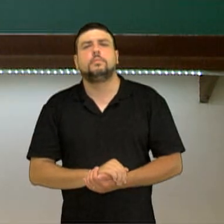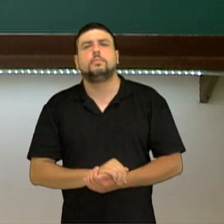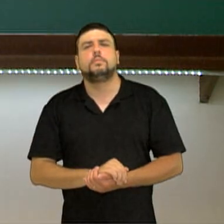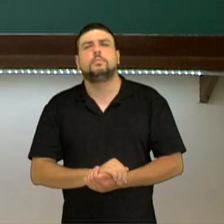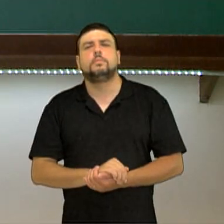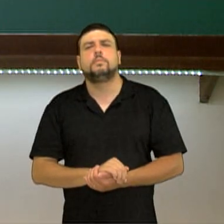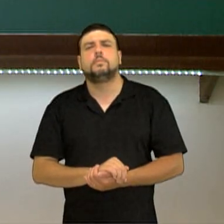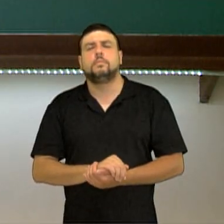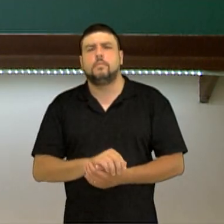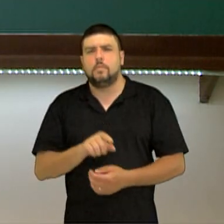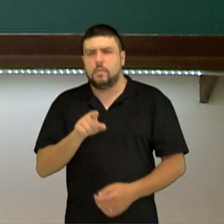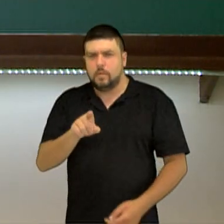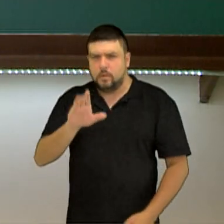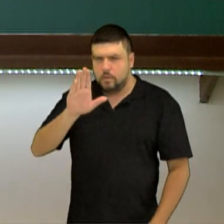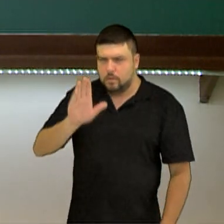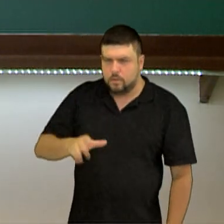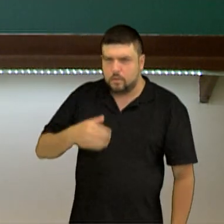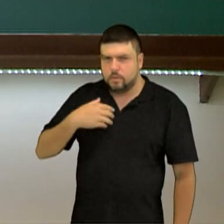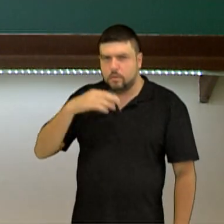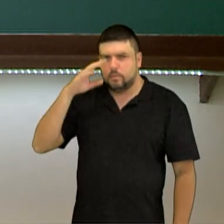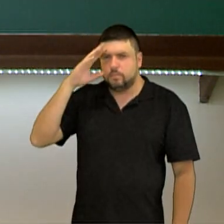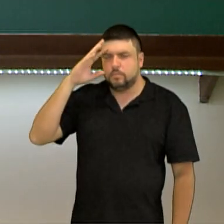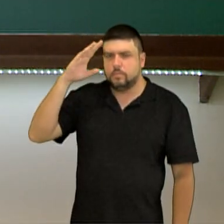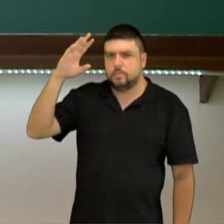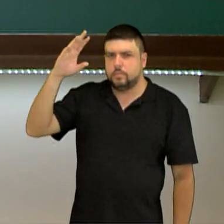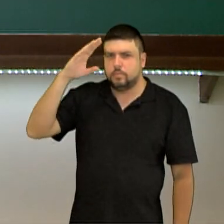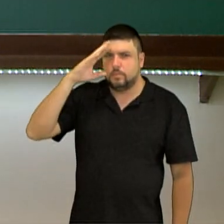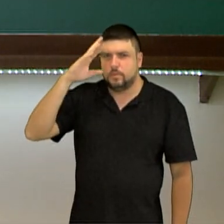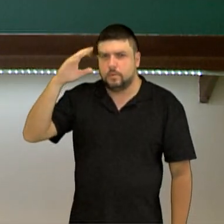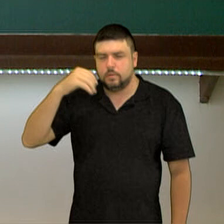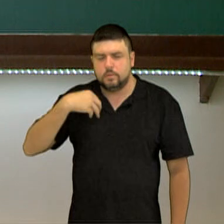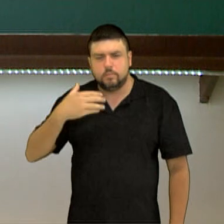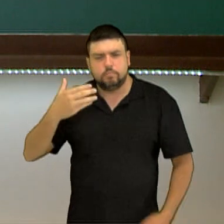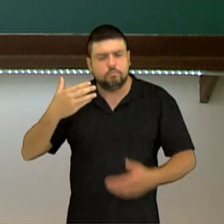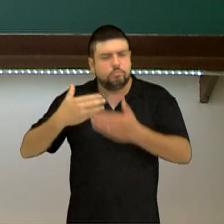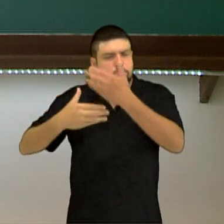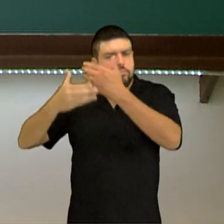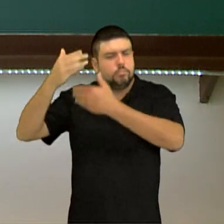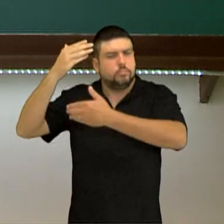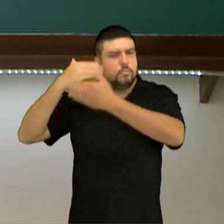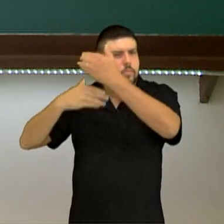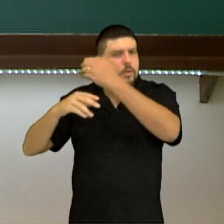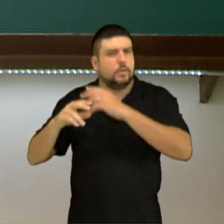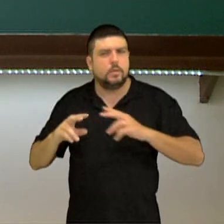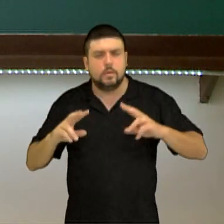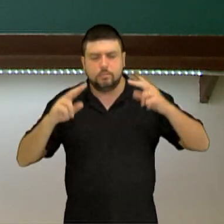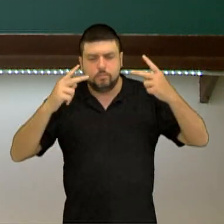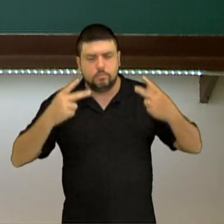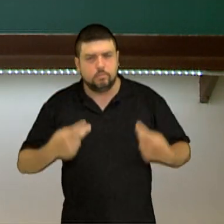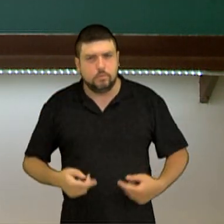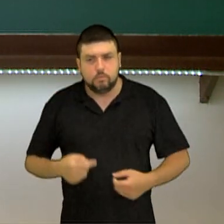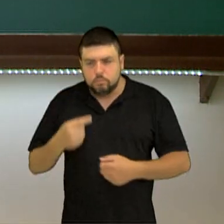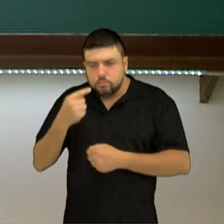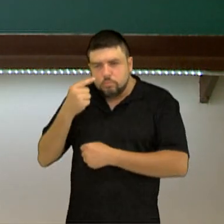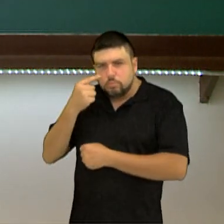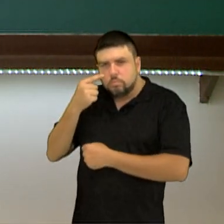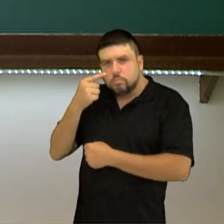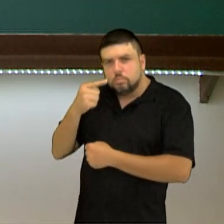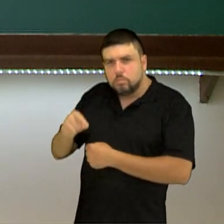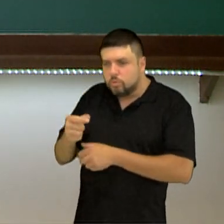você já imaginou quando o homem, o ser humano, descobriu o fogo, quando ele